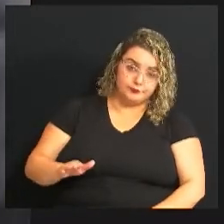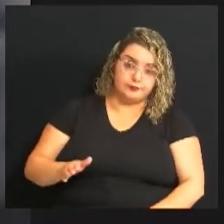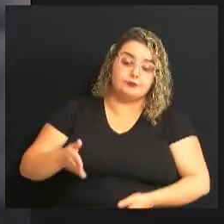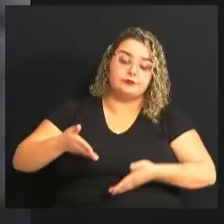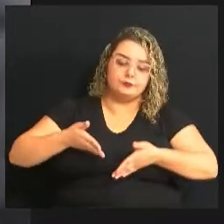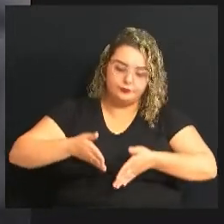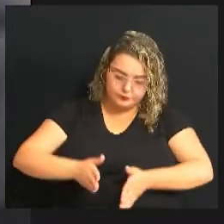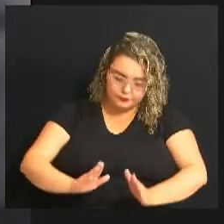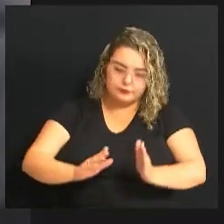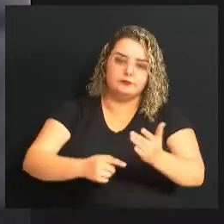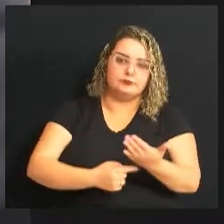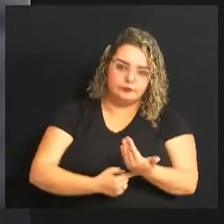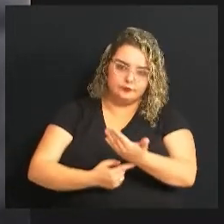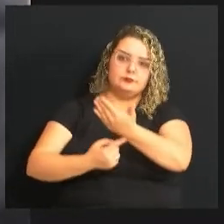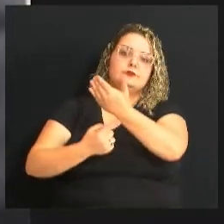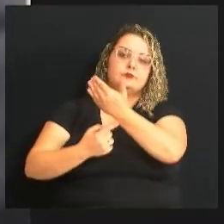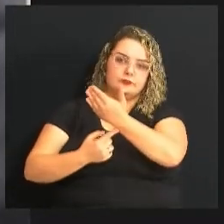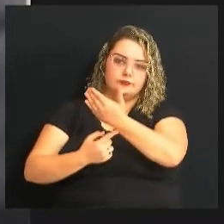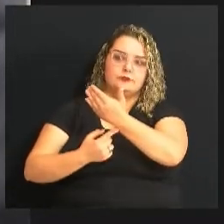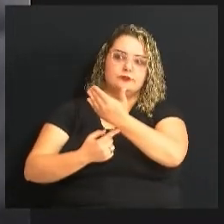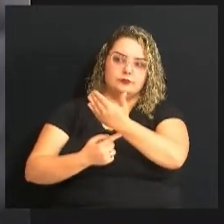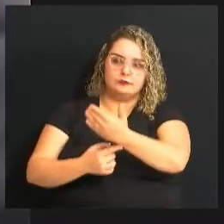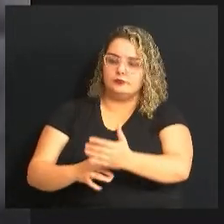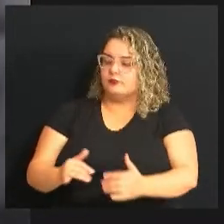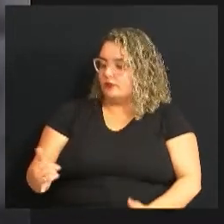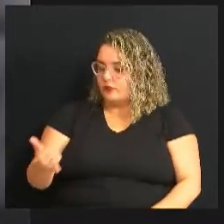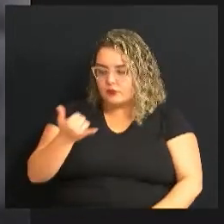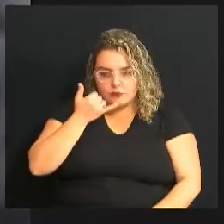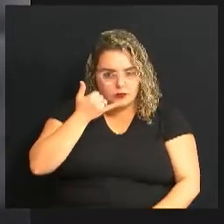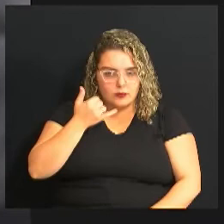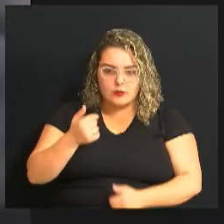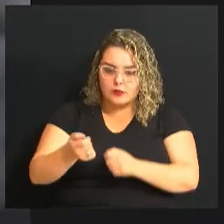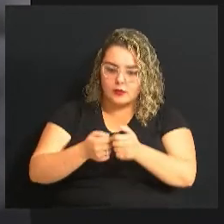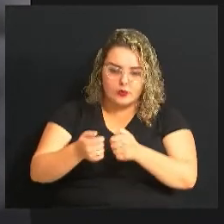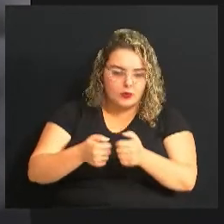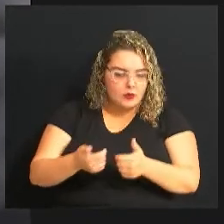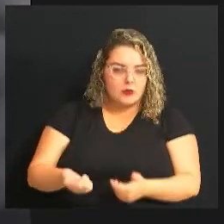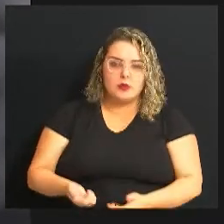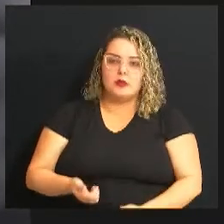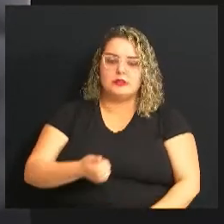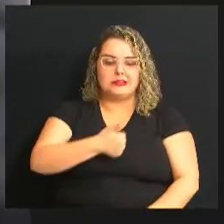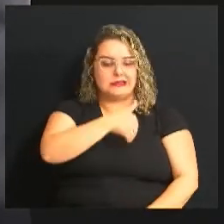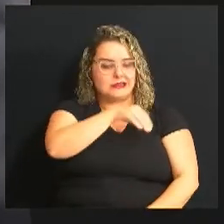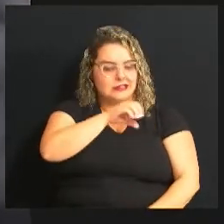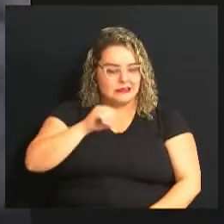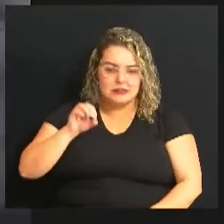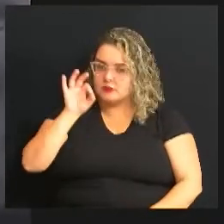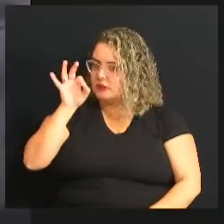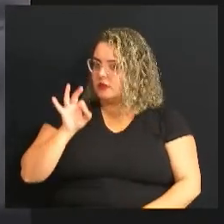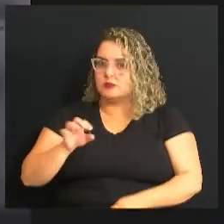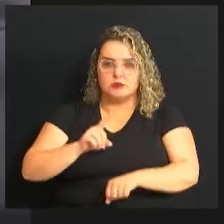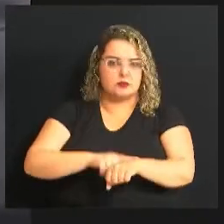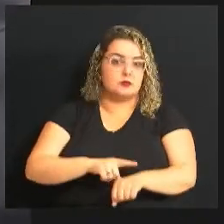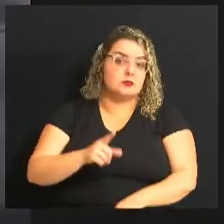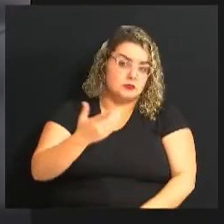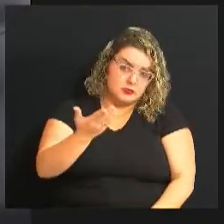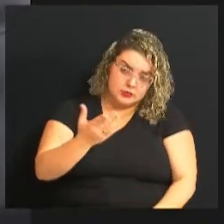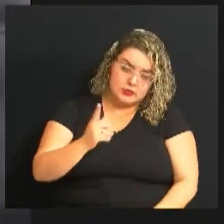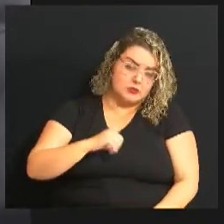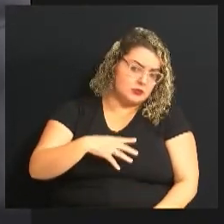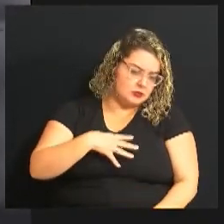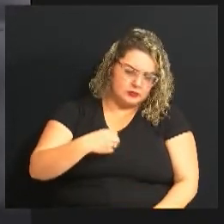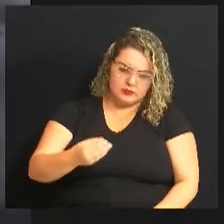já nasceram plugados, eles vivem plugados 100% do tempo. Você que tem filhos,